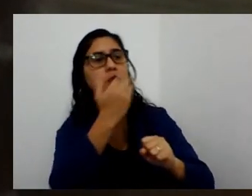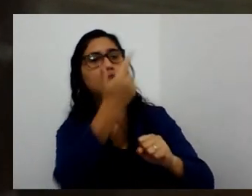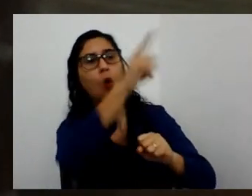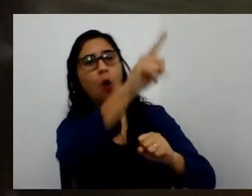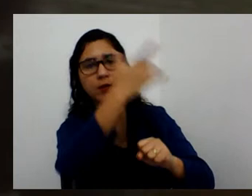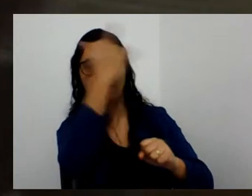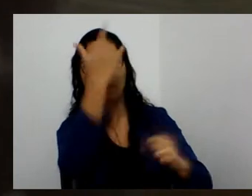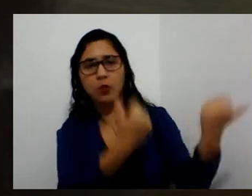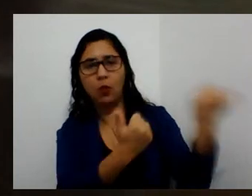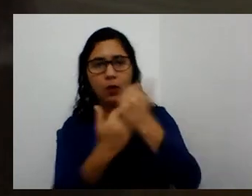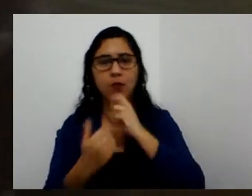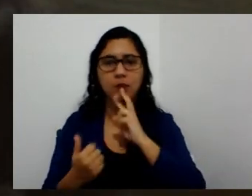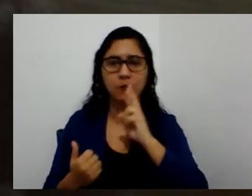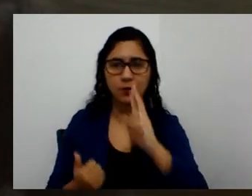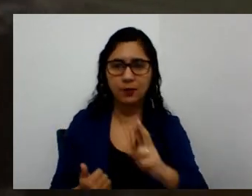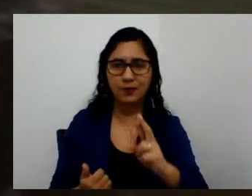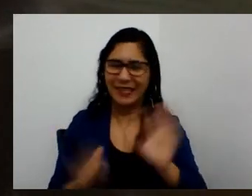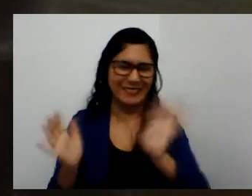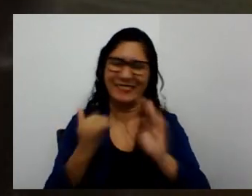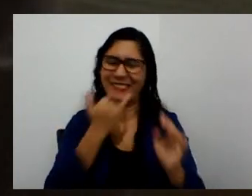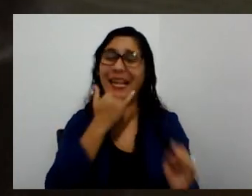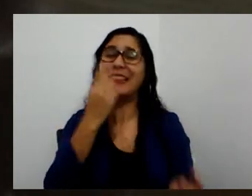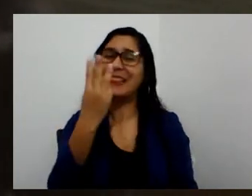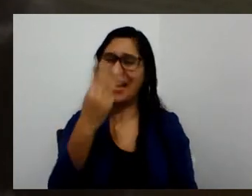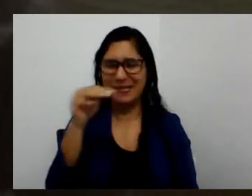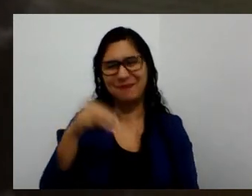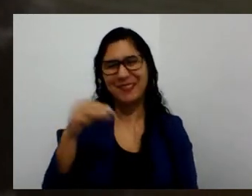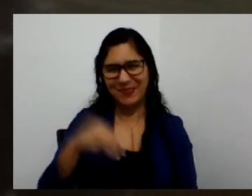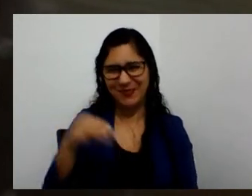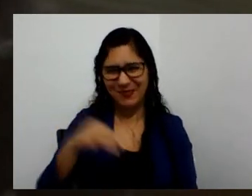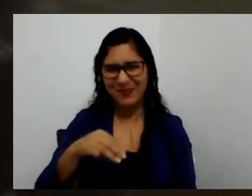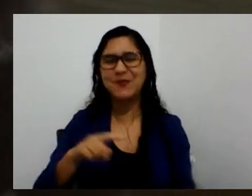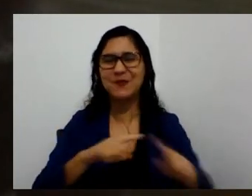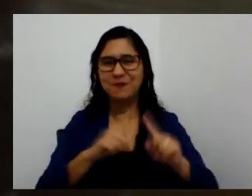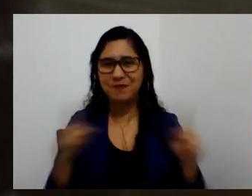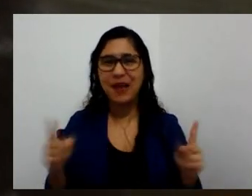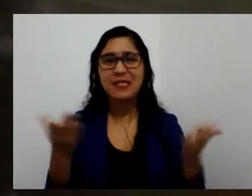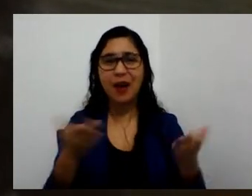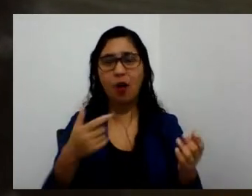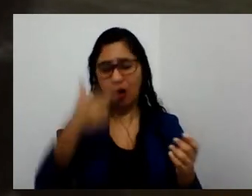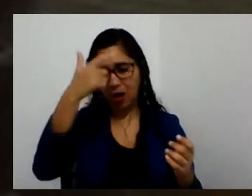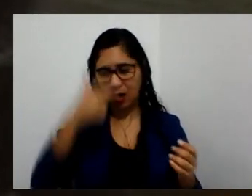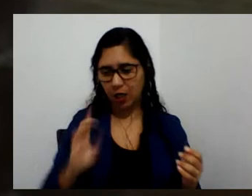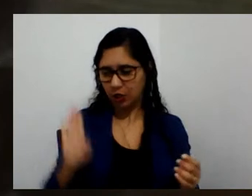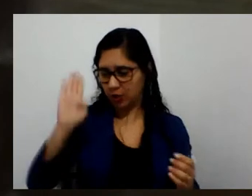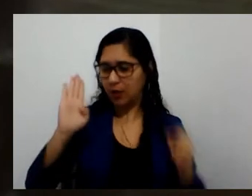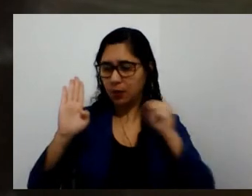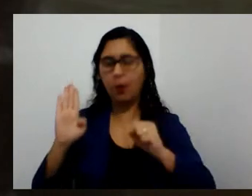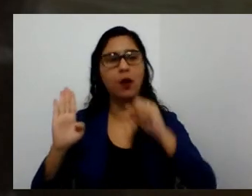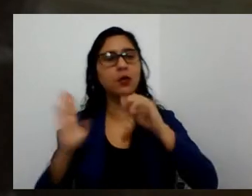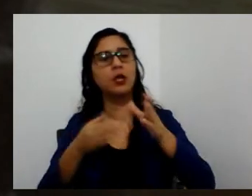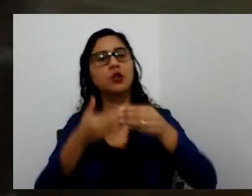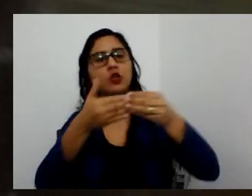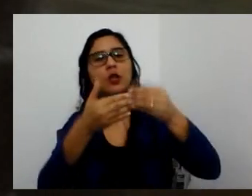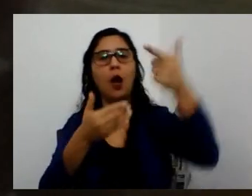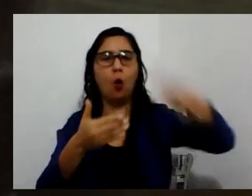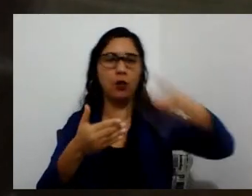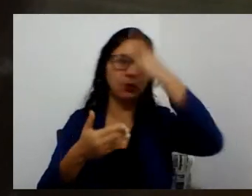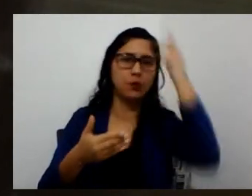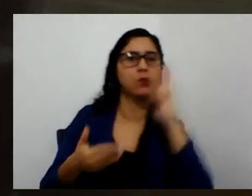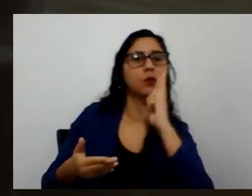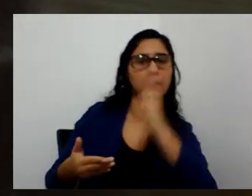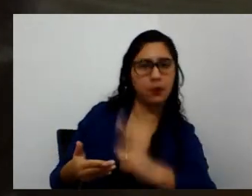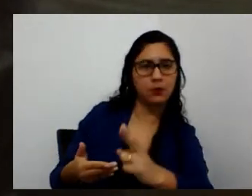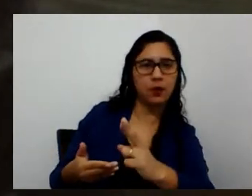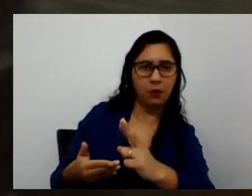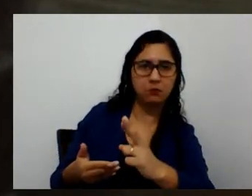outros, de 3 minutos, mas agora os candidatos podem passar a palavra para outros componentes, outras pessoas